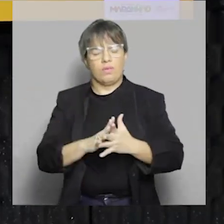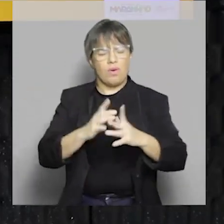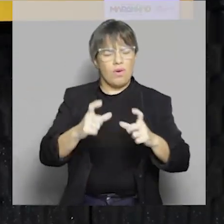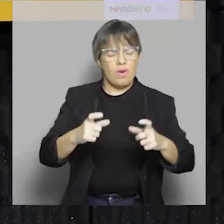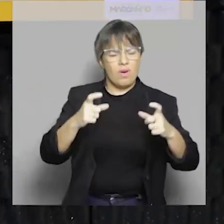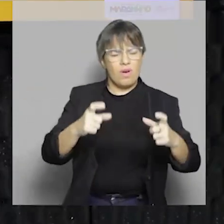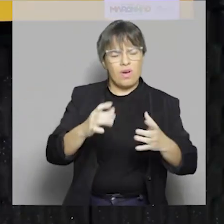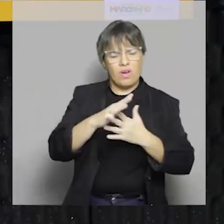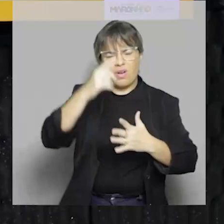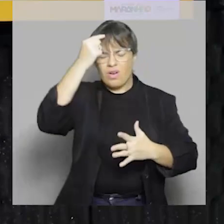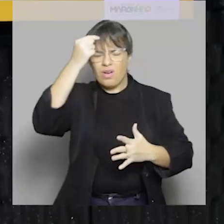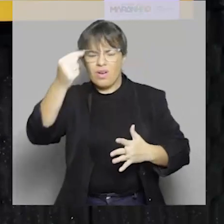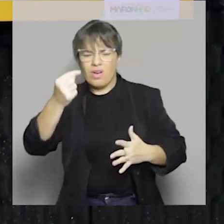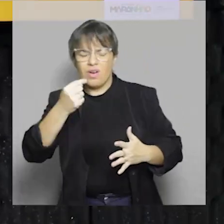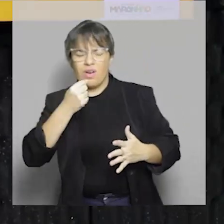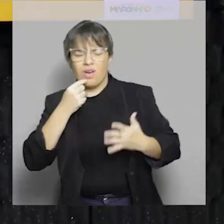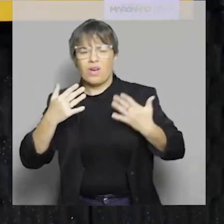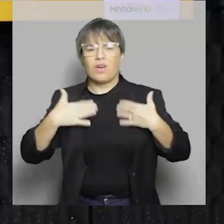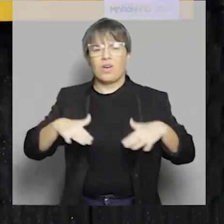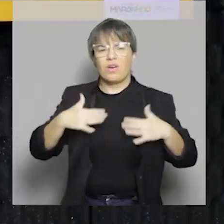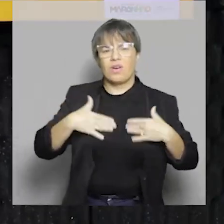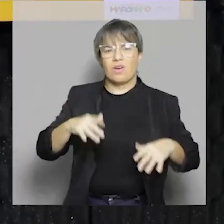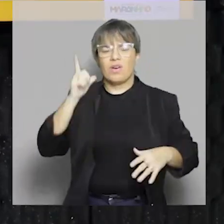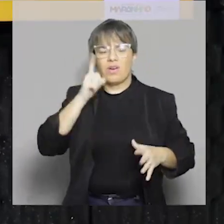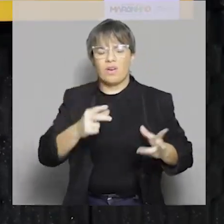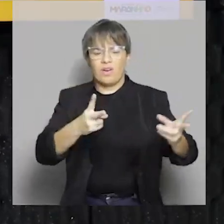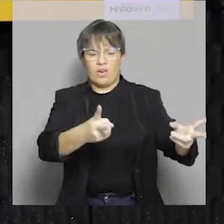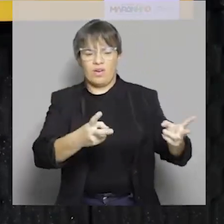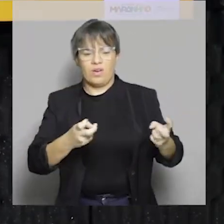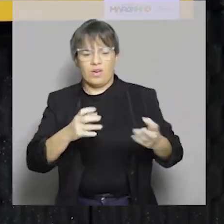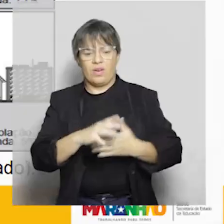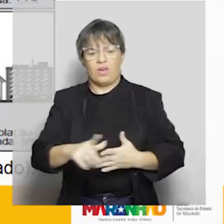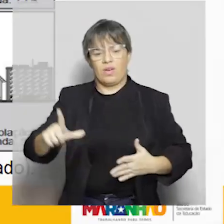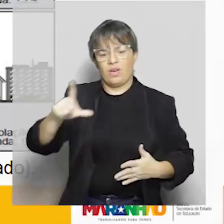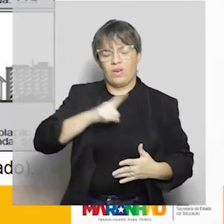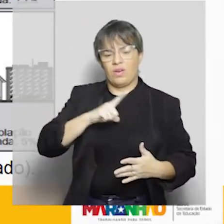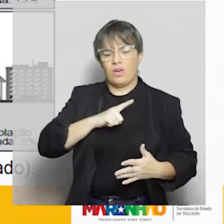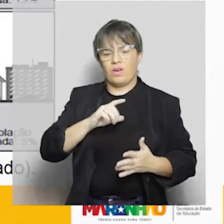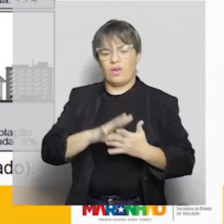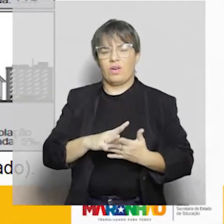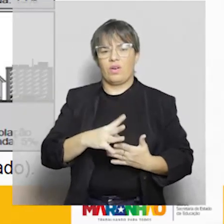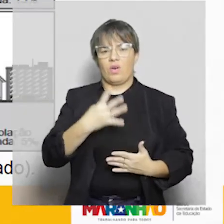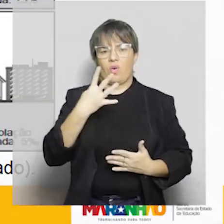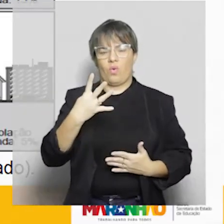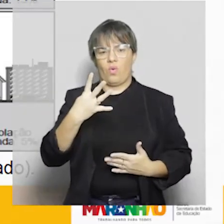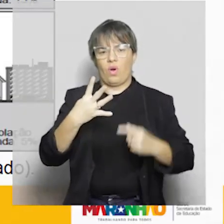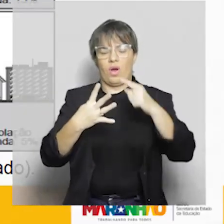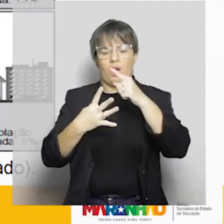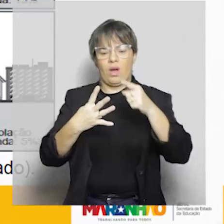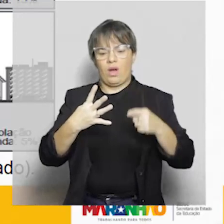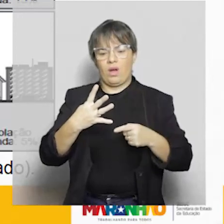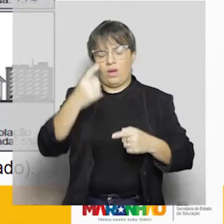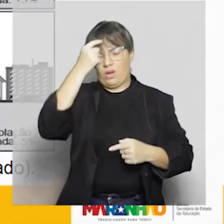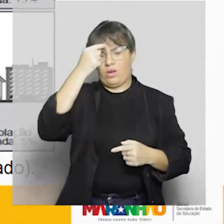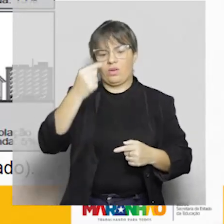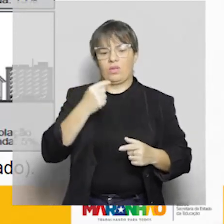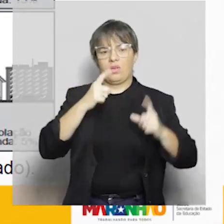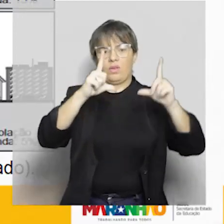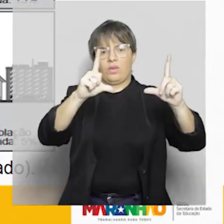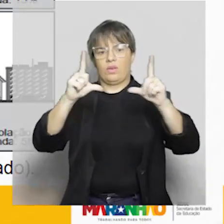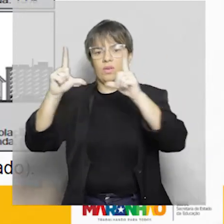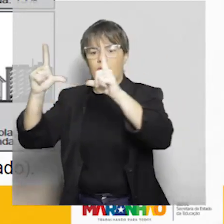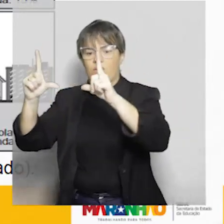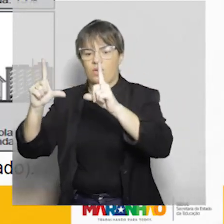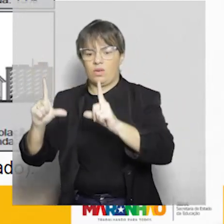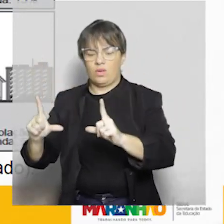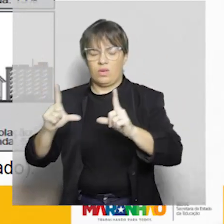com calma e aí a gente vai conseguir perceber, tá? Eu tenho 4 imagens, tá? Mas é bem interessante que, se você